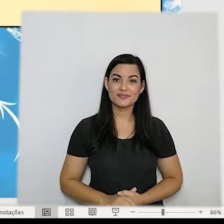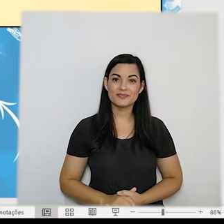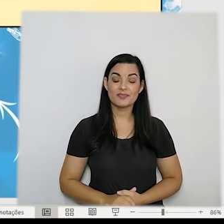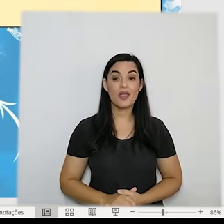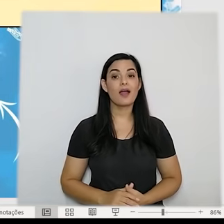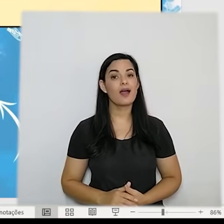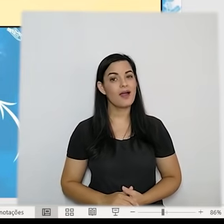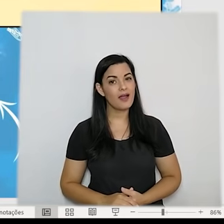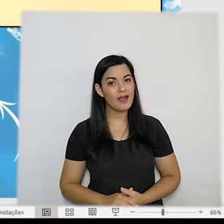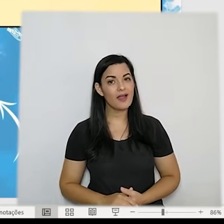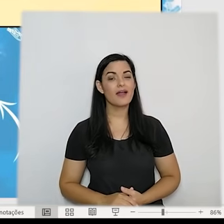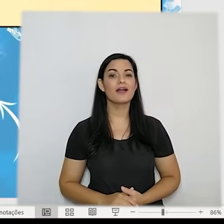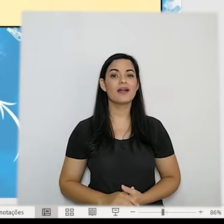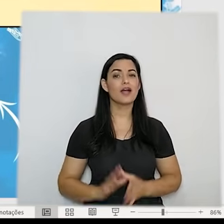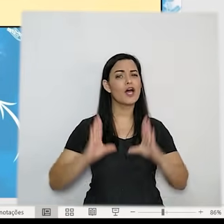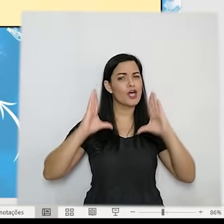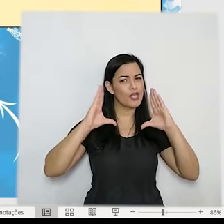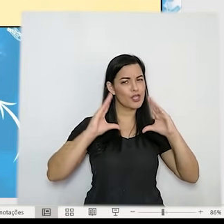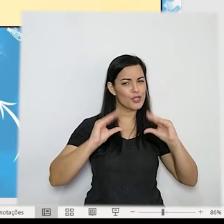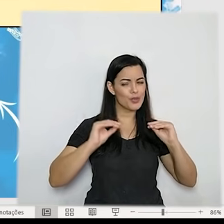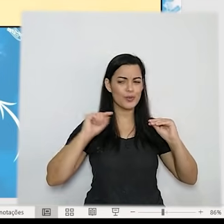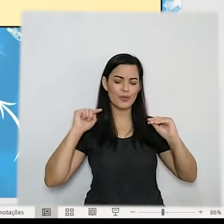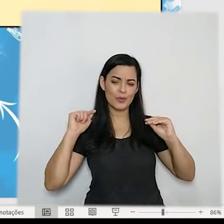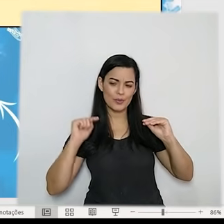Ah, vocês acham que a noite